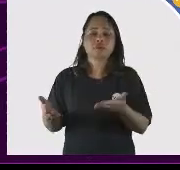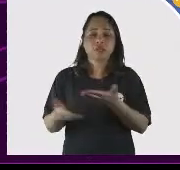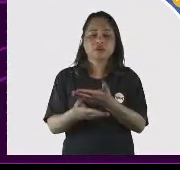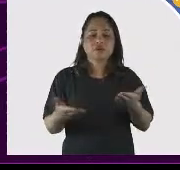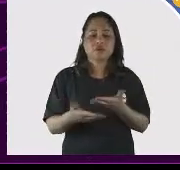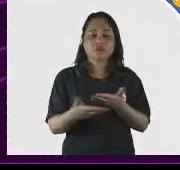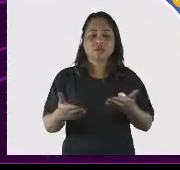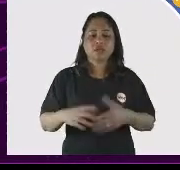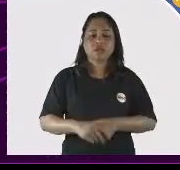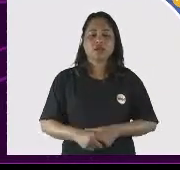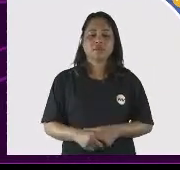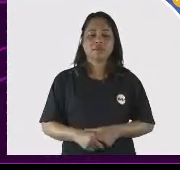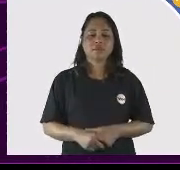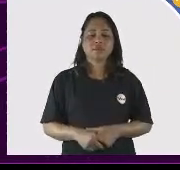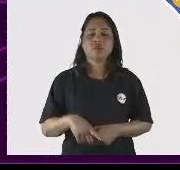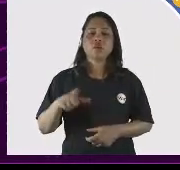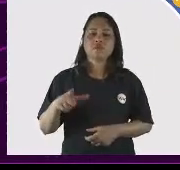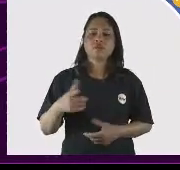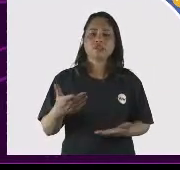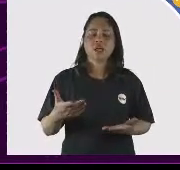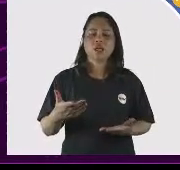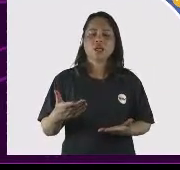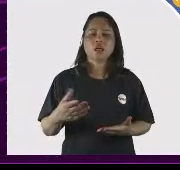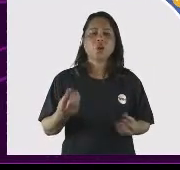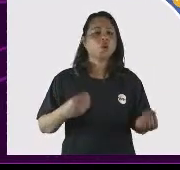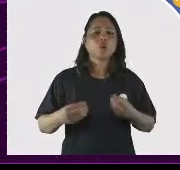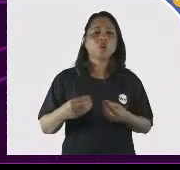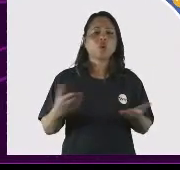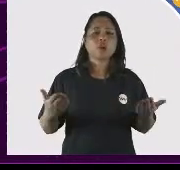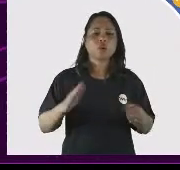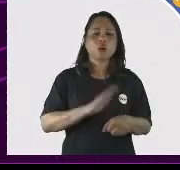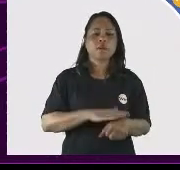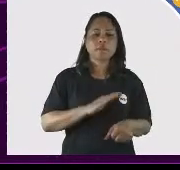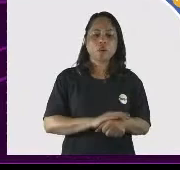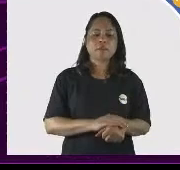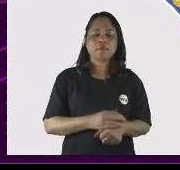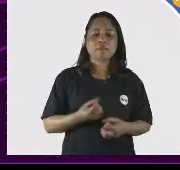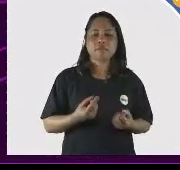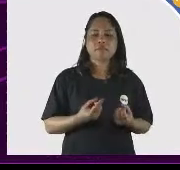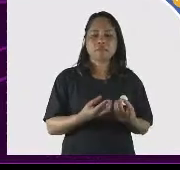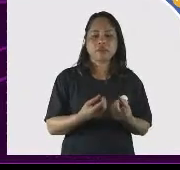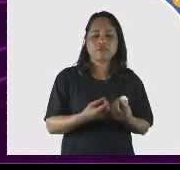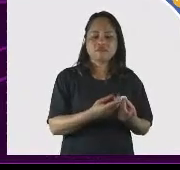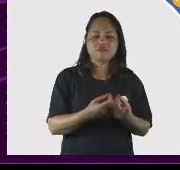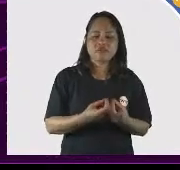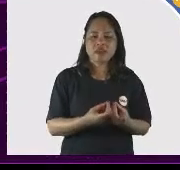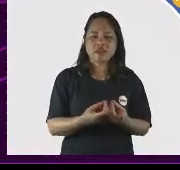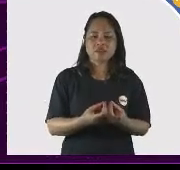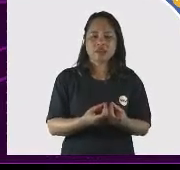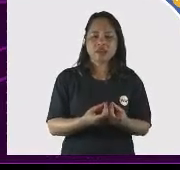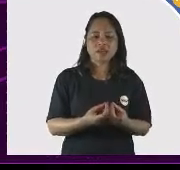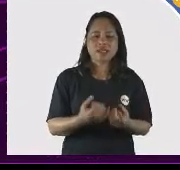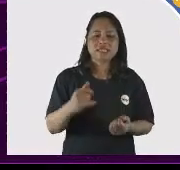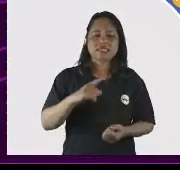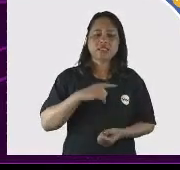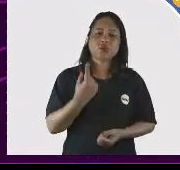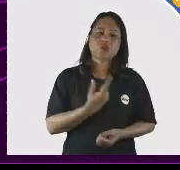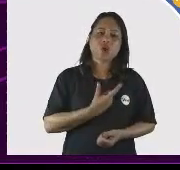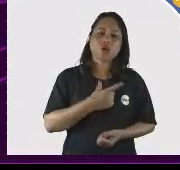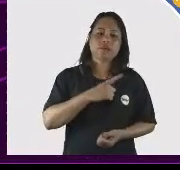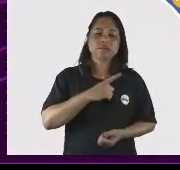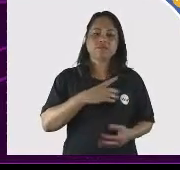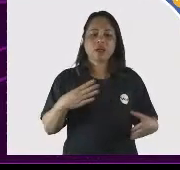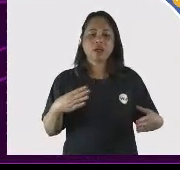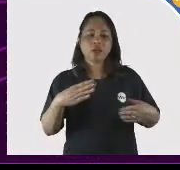você citou a pouco finame de Baixo Carbono Como é que tá a situação hoje em termos de vendas eles a gente puder dividir uma fatia seu quer ser de